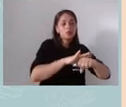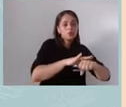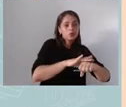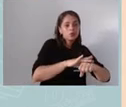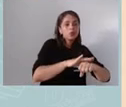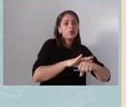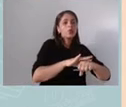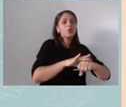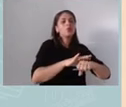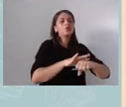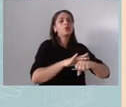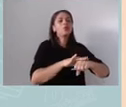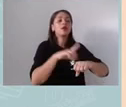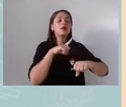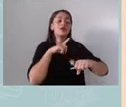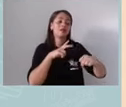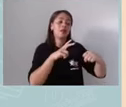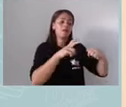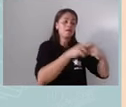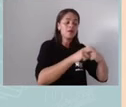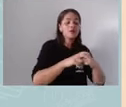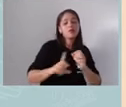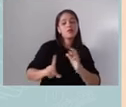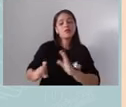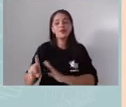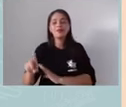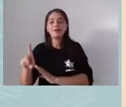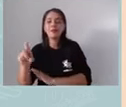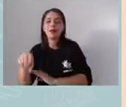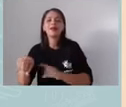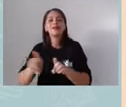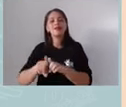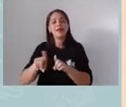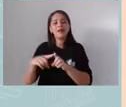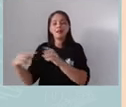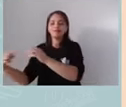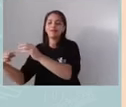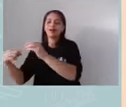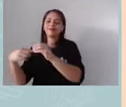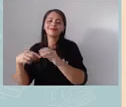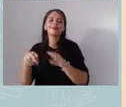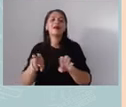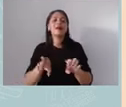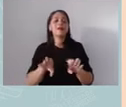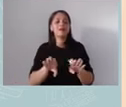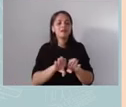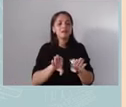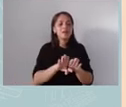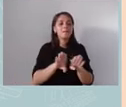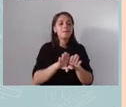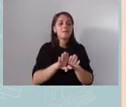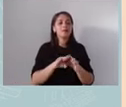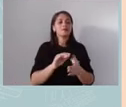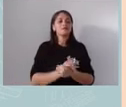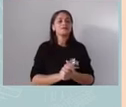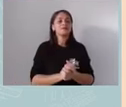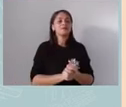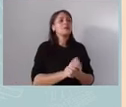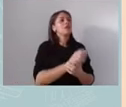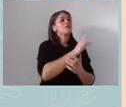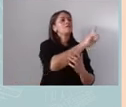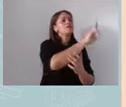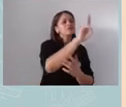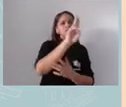quanto doenças bacterianas e as doenças parasitárias. Eu destaquei aqui, essas doenças que estão em destaque são doenças que